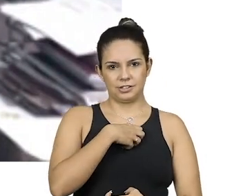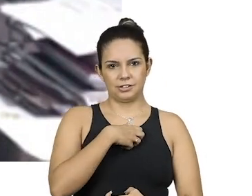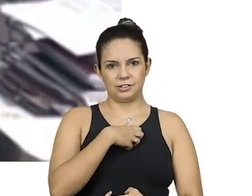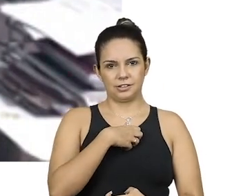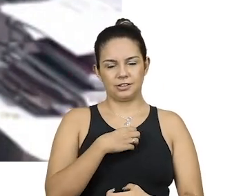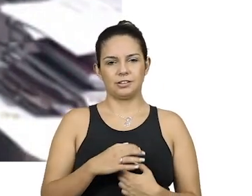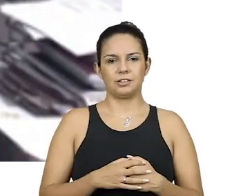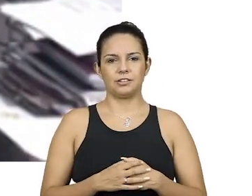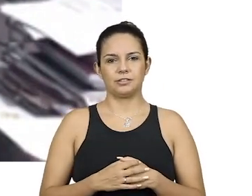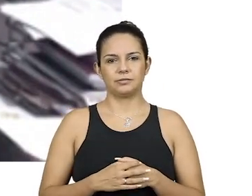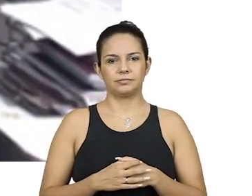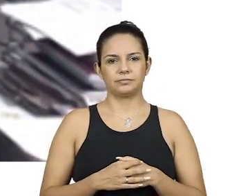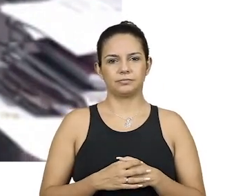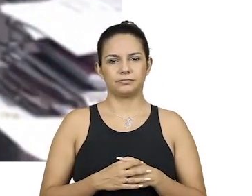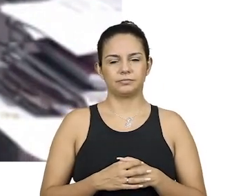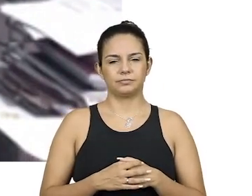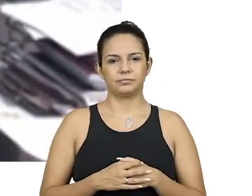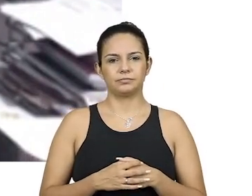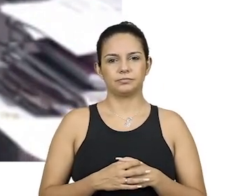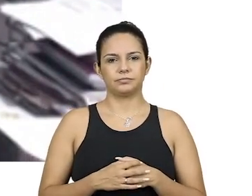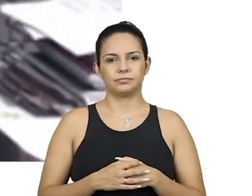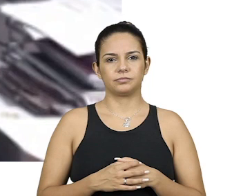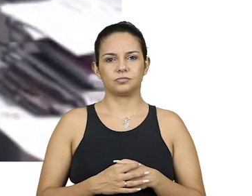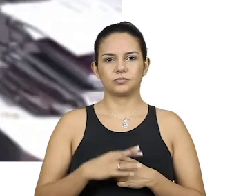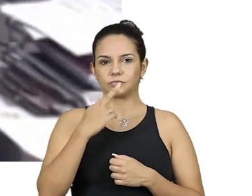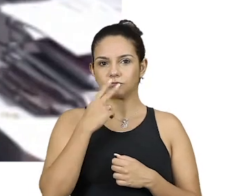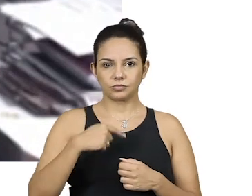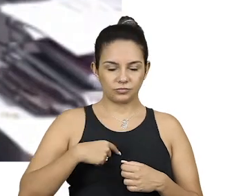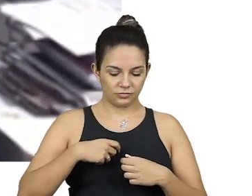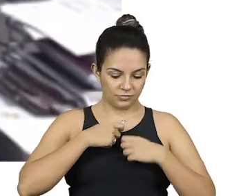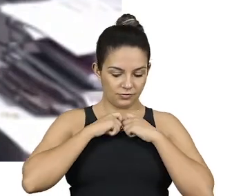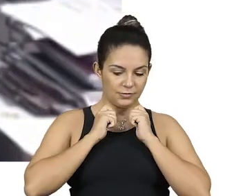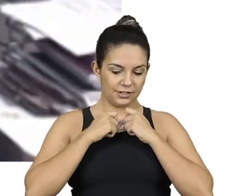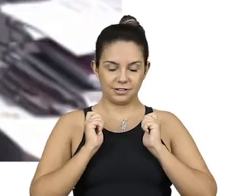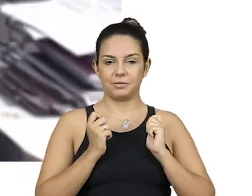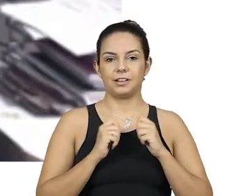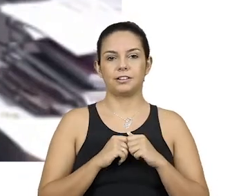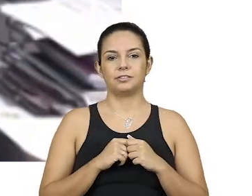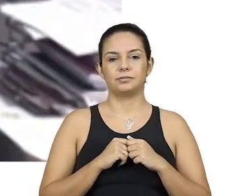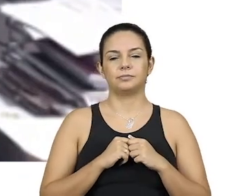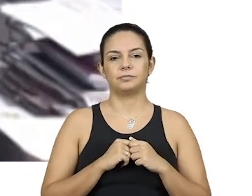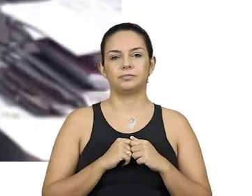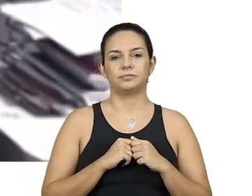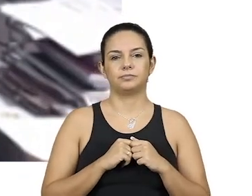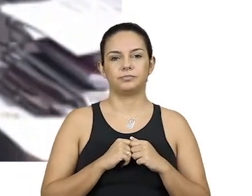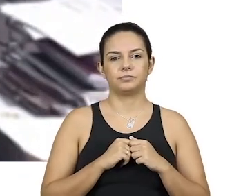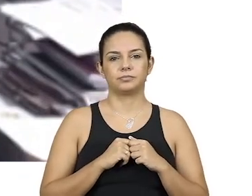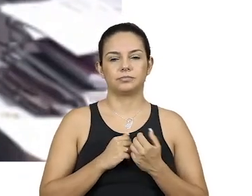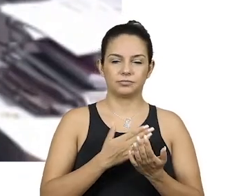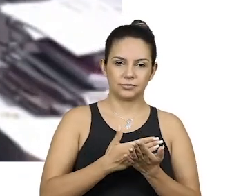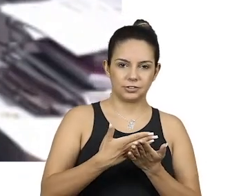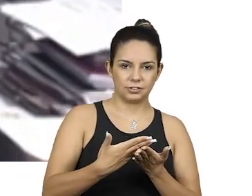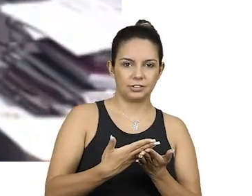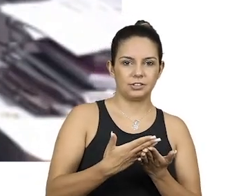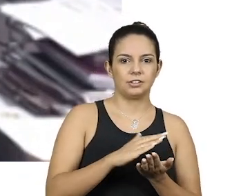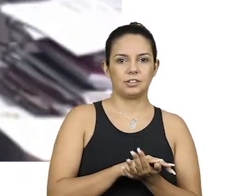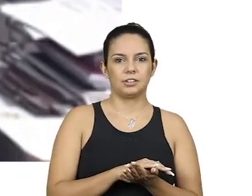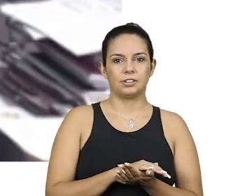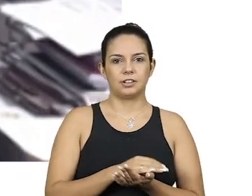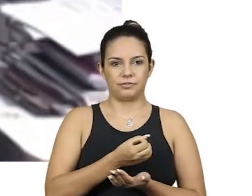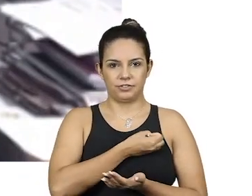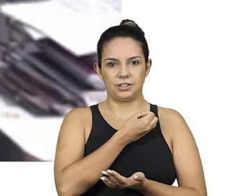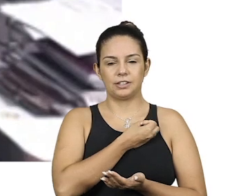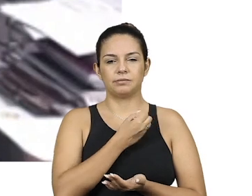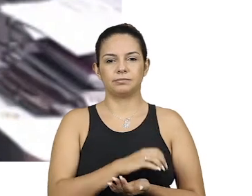de linho cor pastel, desamarrada, e começava a